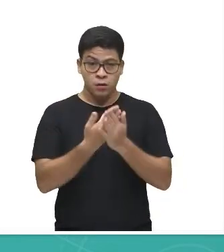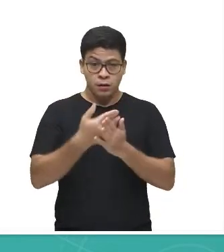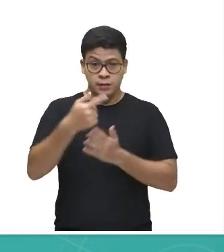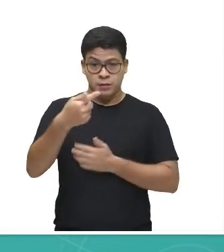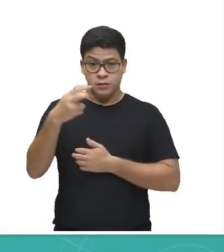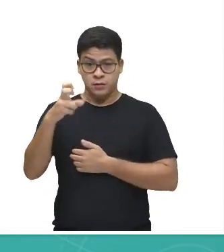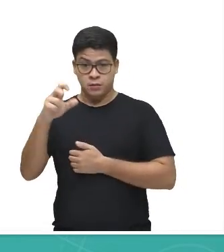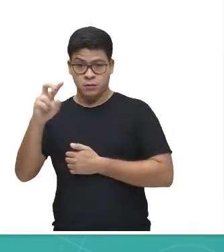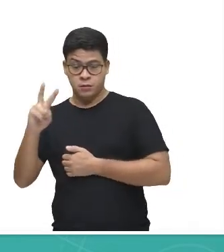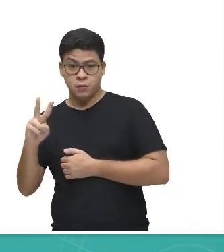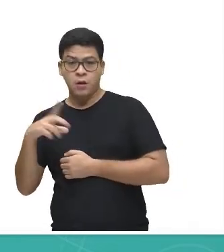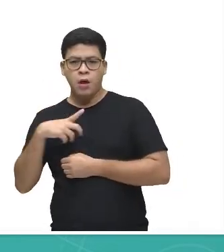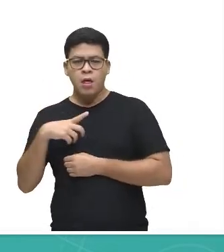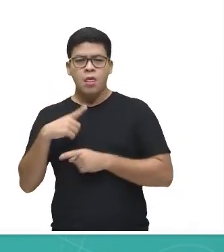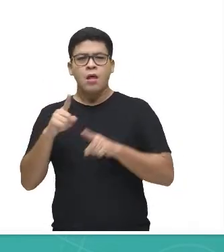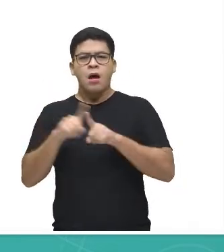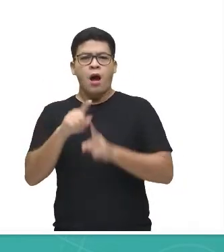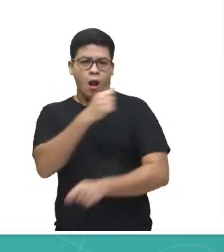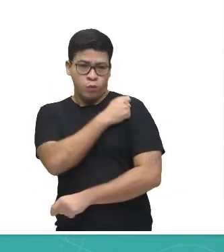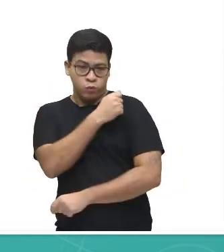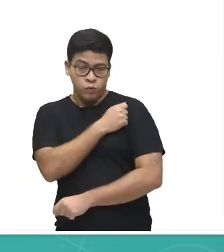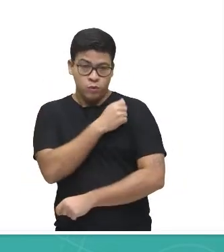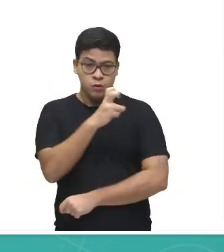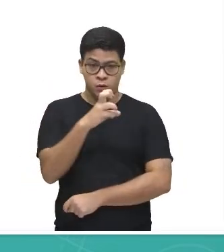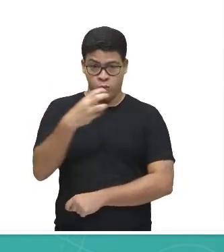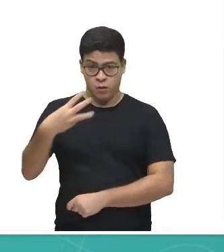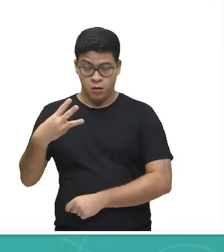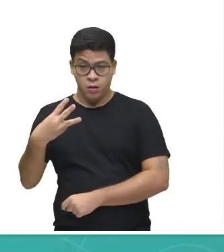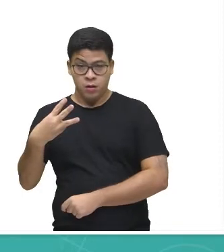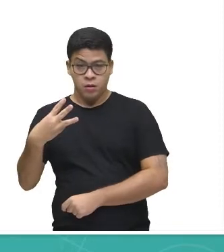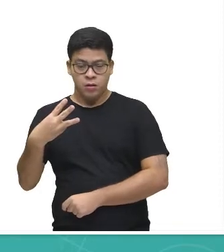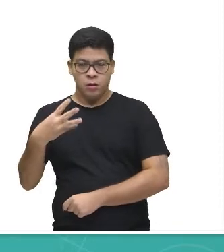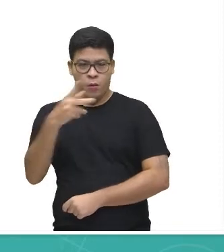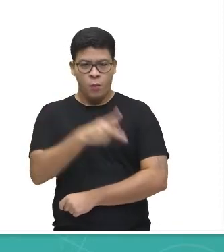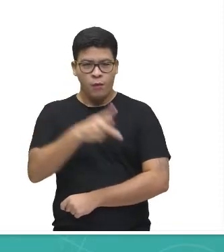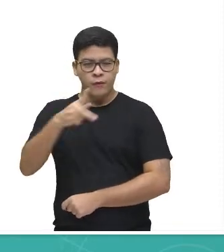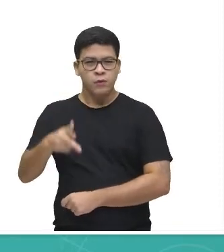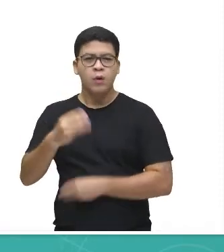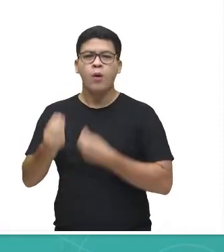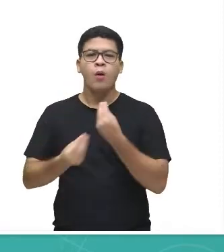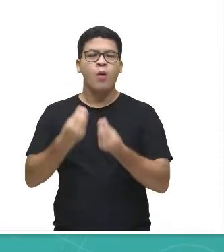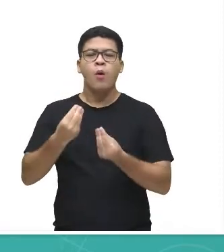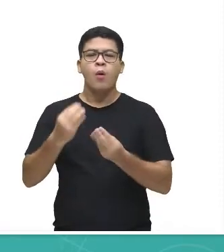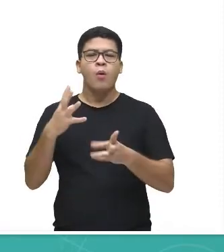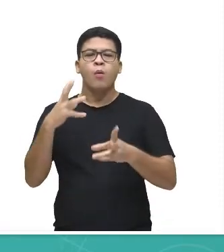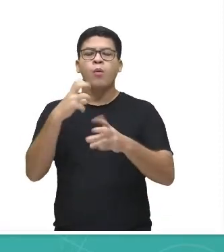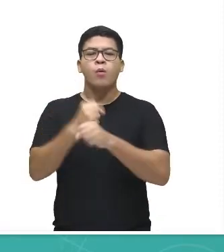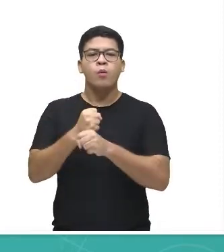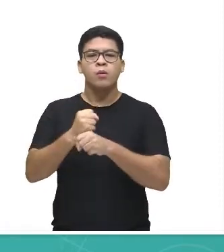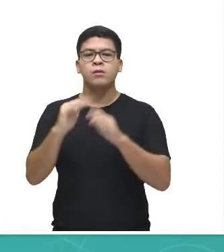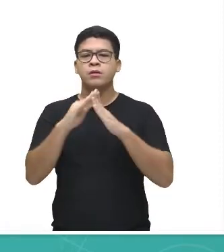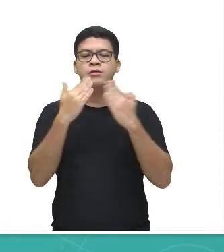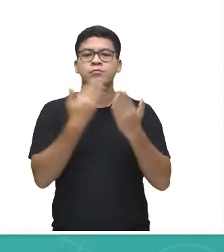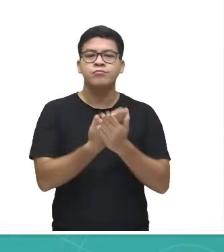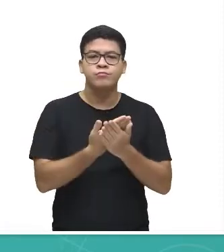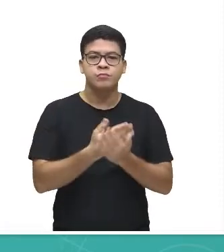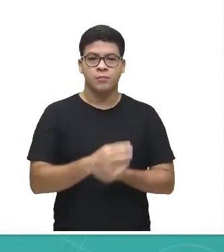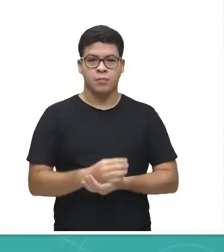752 alunos e 53 professores. Quantas pessoas tem ao todo nesta escola?